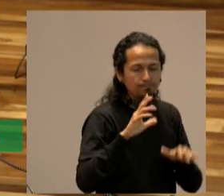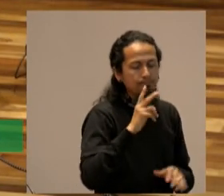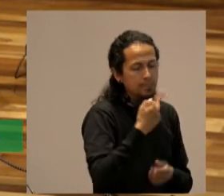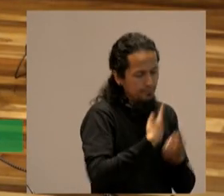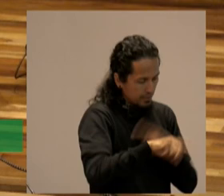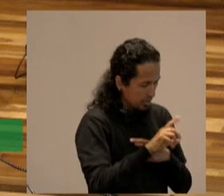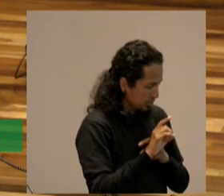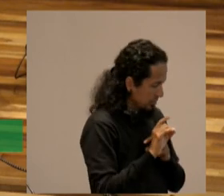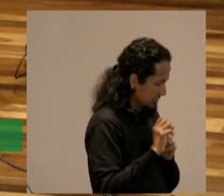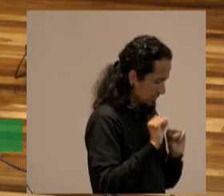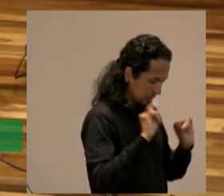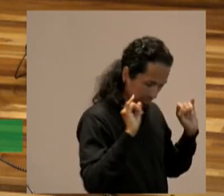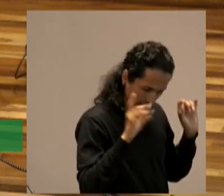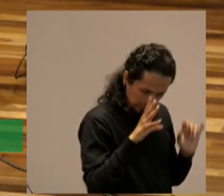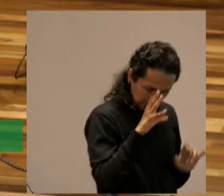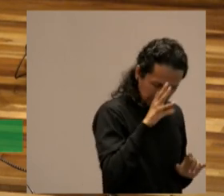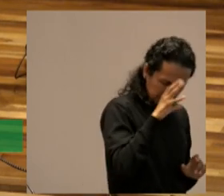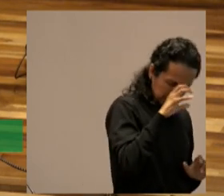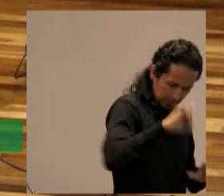Quando chegou